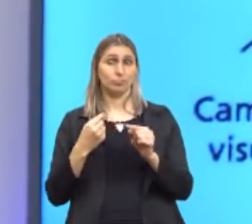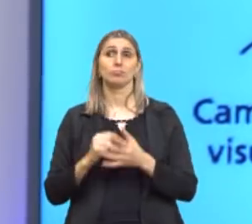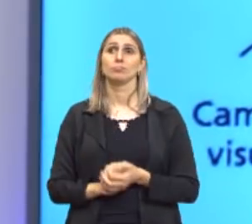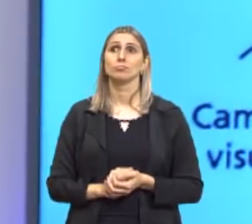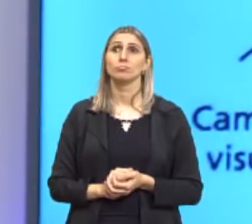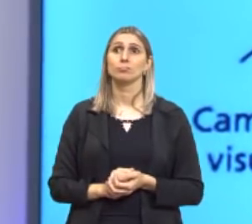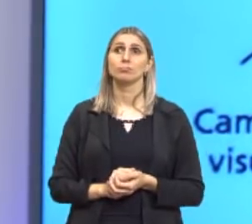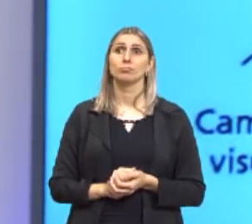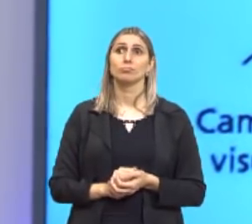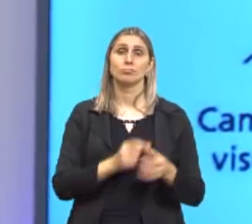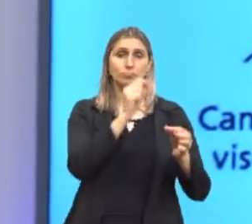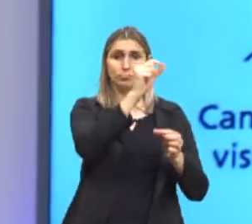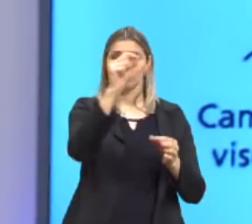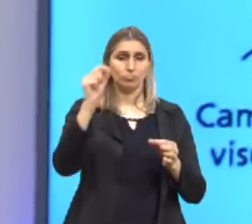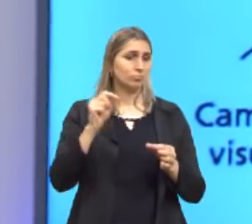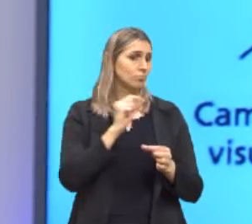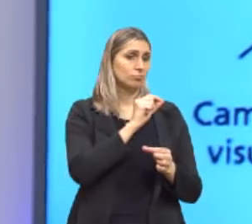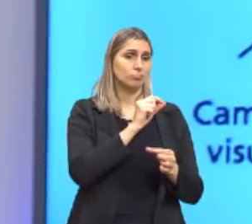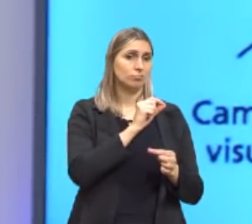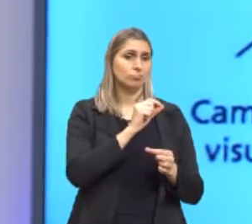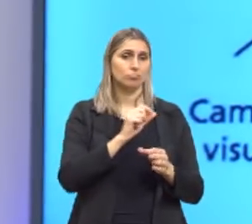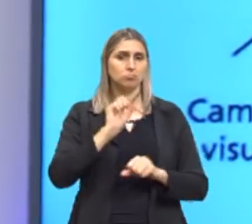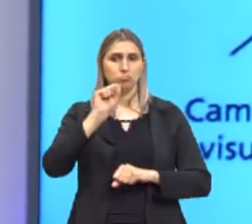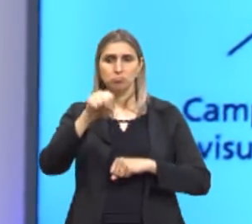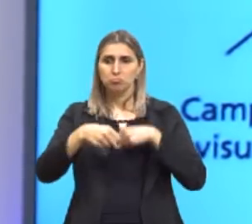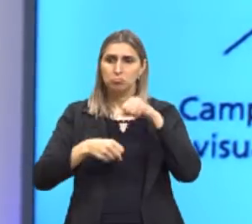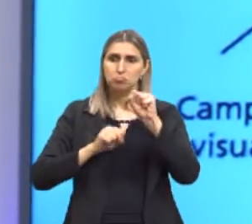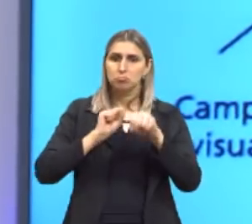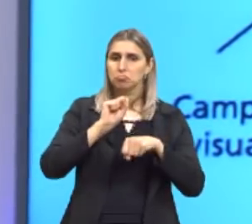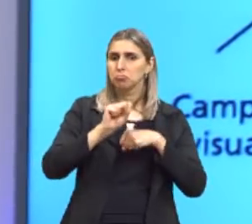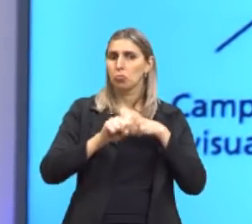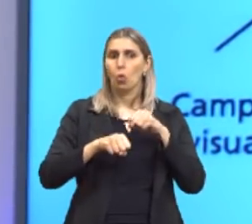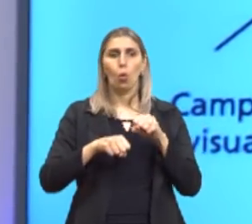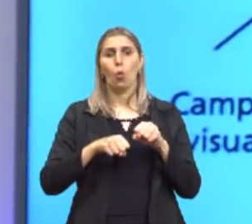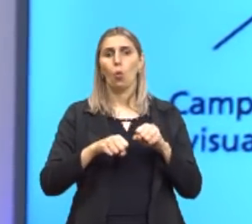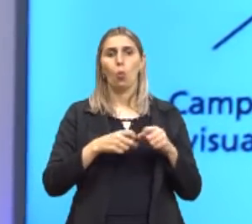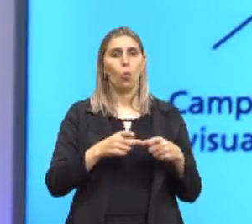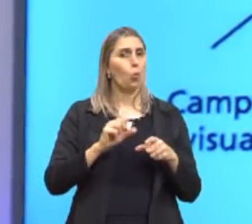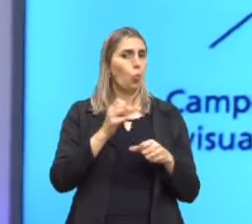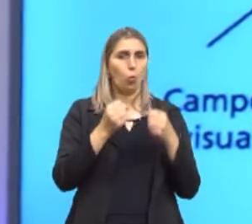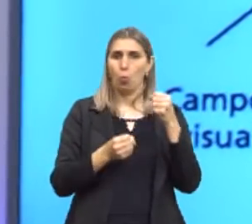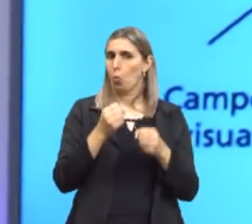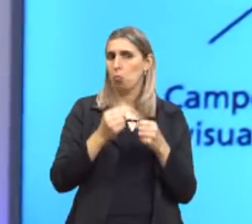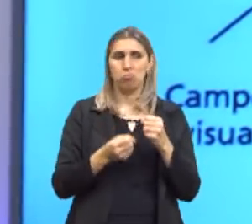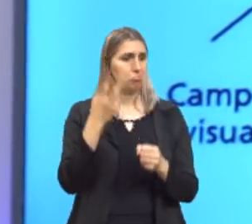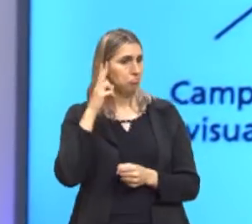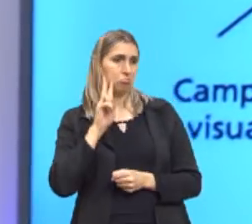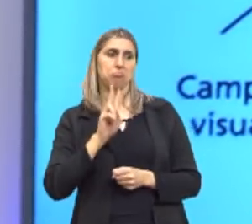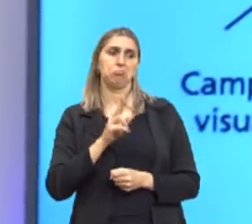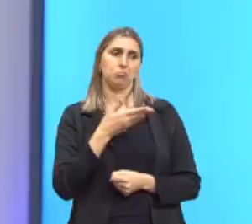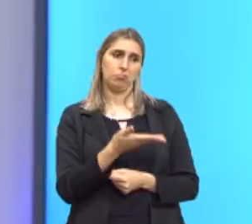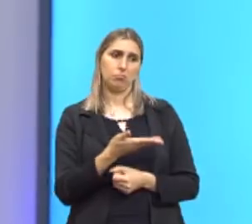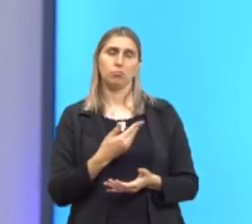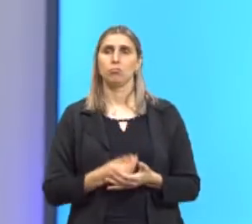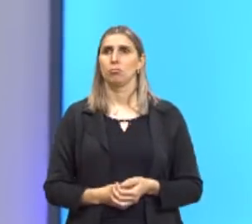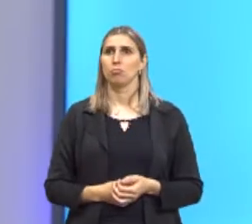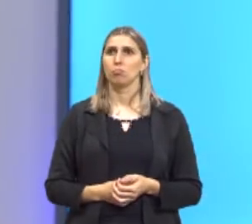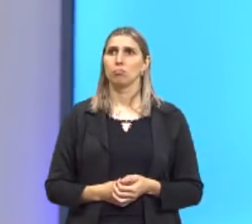Então, seriam os pontos cegos aqui. Então, se viesse um ciclista ou alguém por aqui, o motorista não enxergaria.